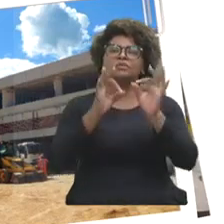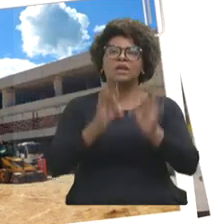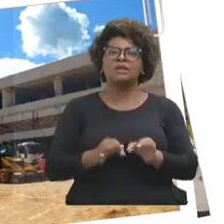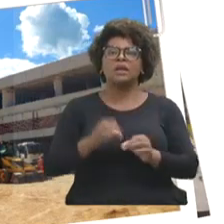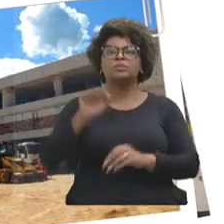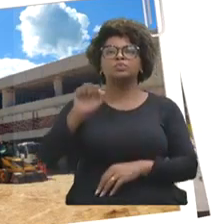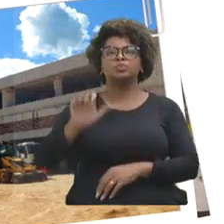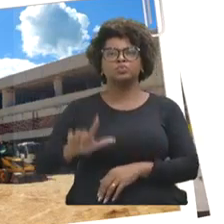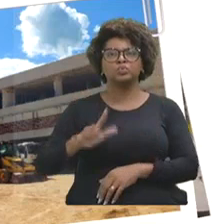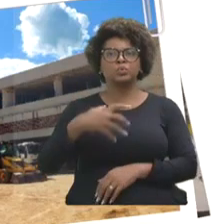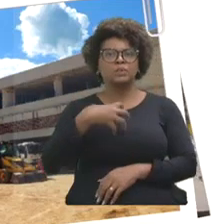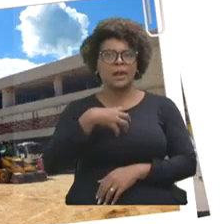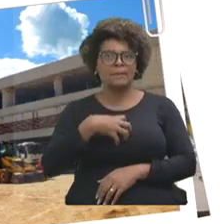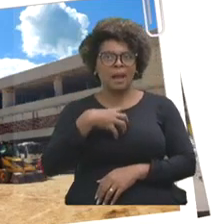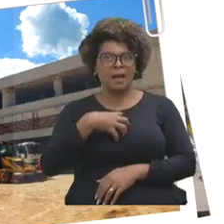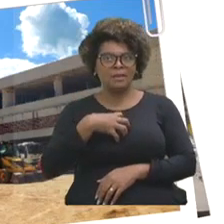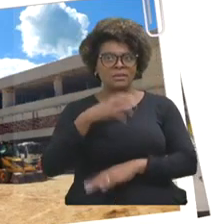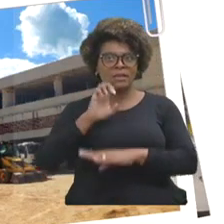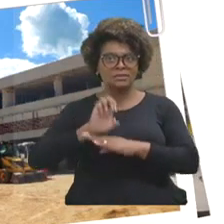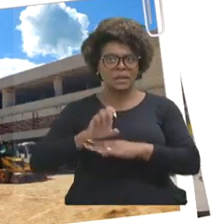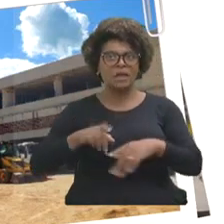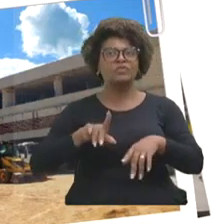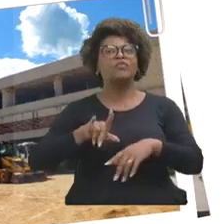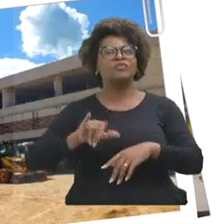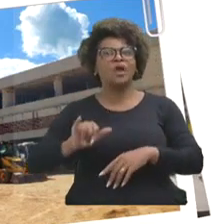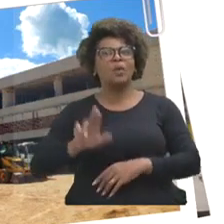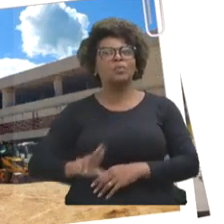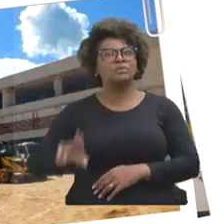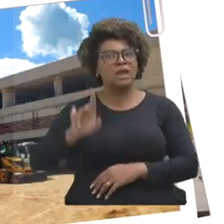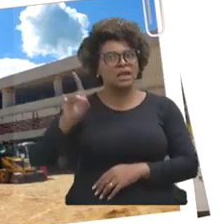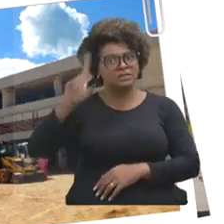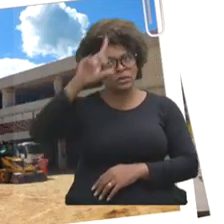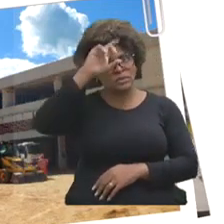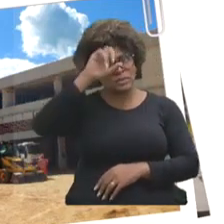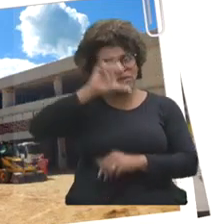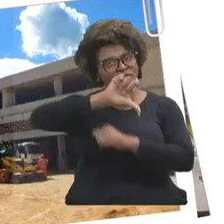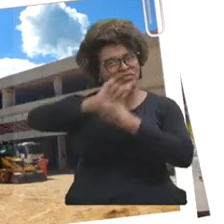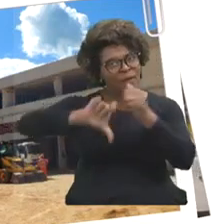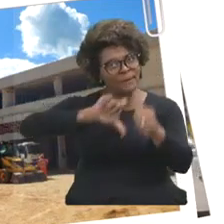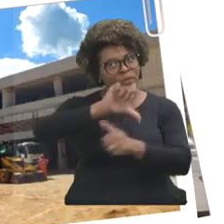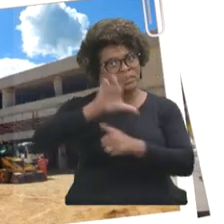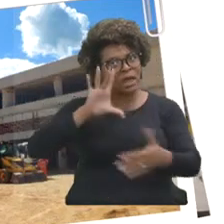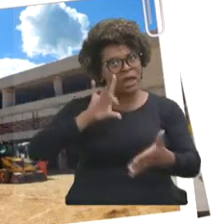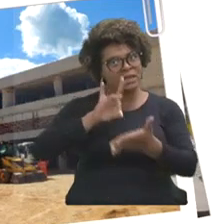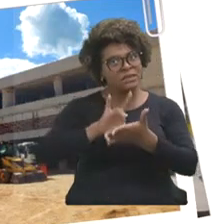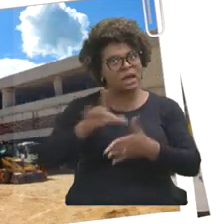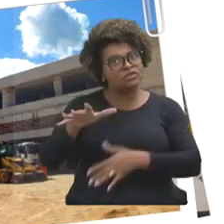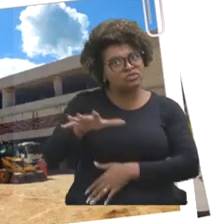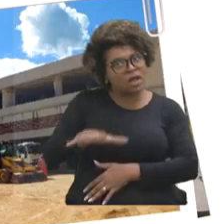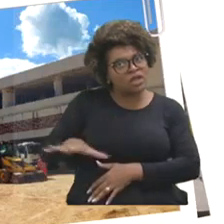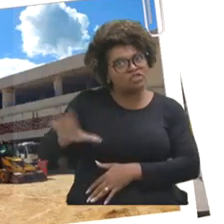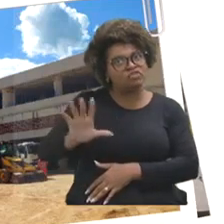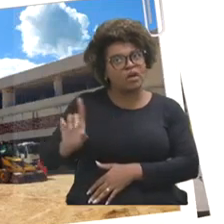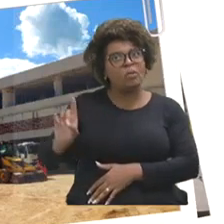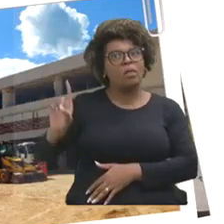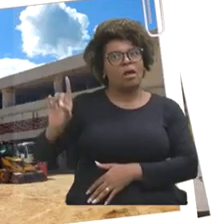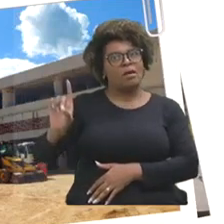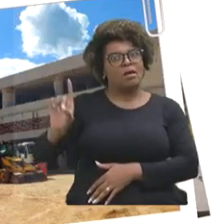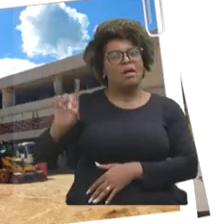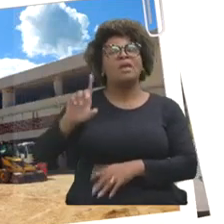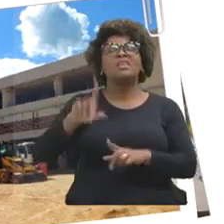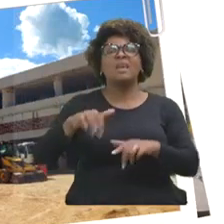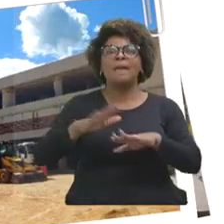vai usar esse hospital esse hospital vai mudar a vida daquela região hoje talvez a região mais